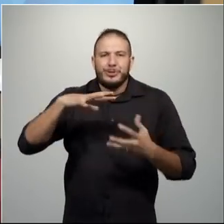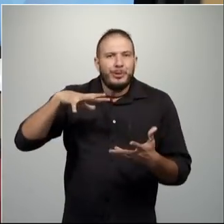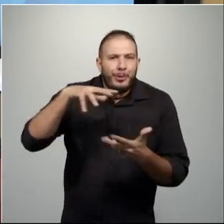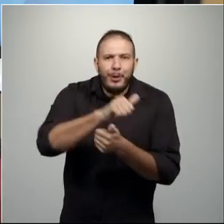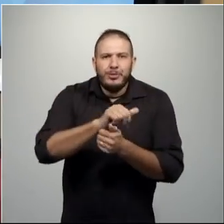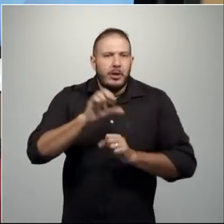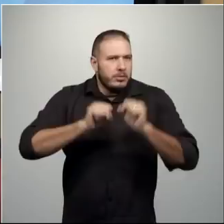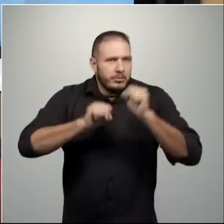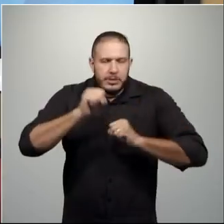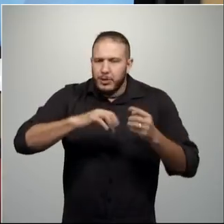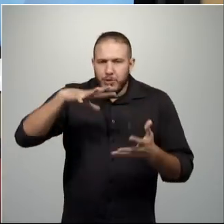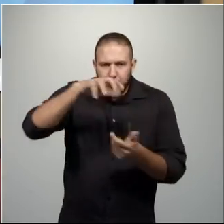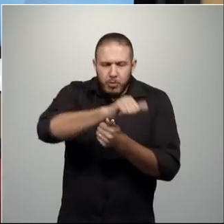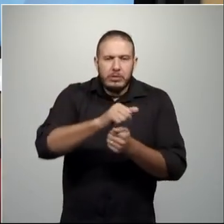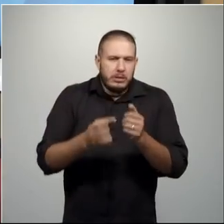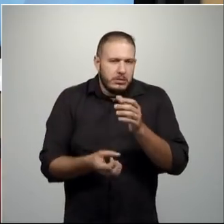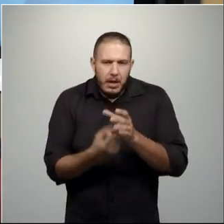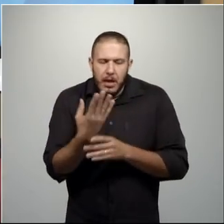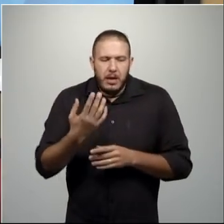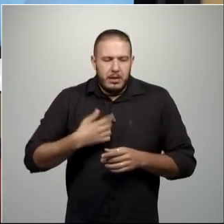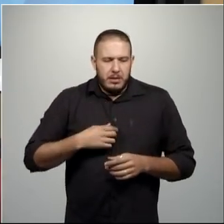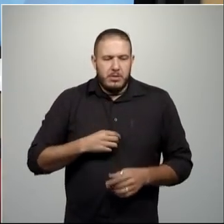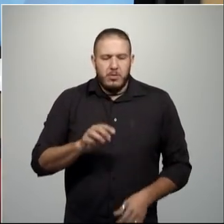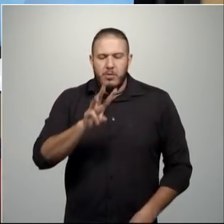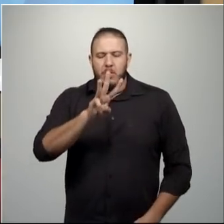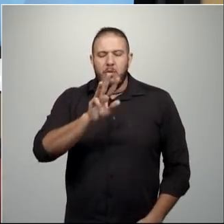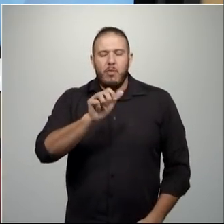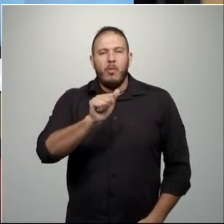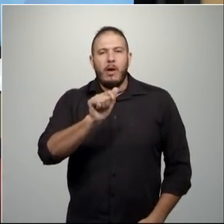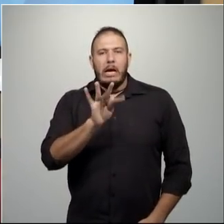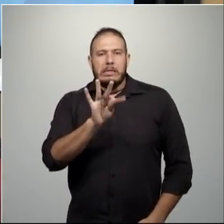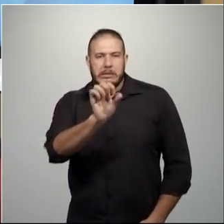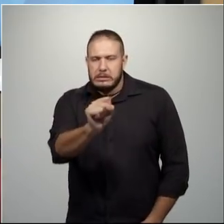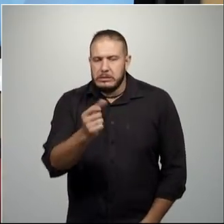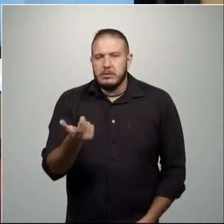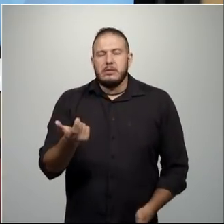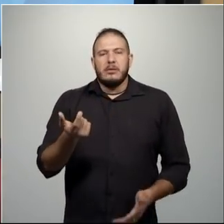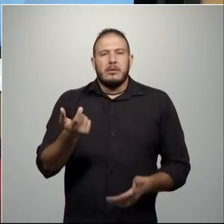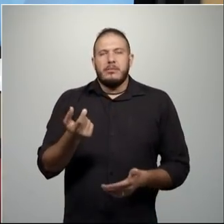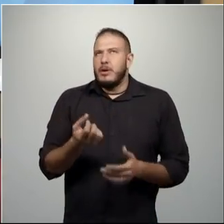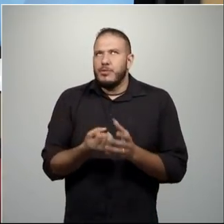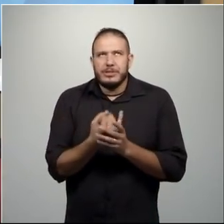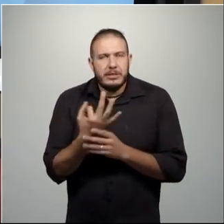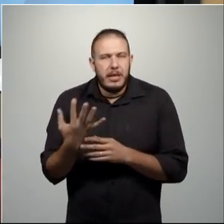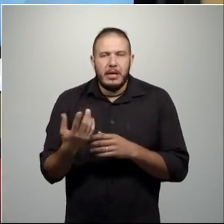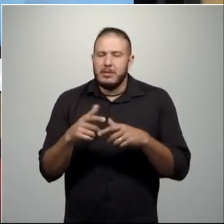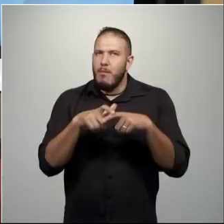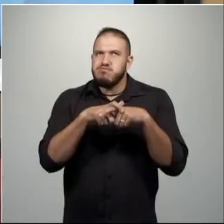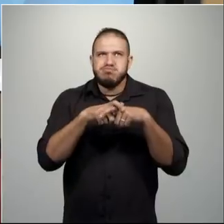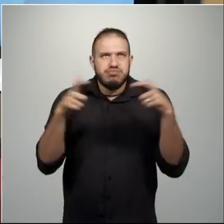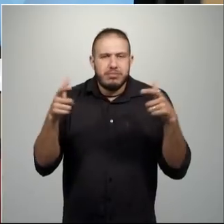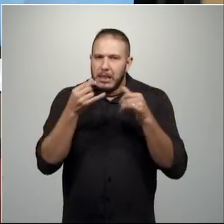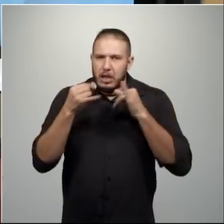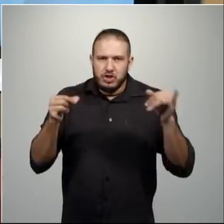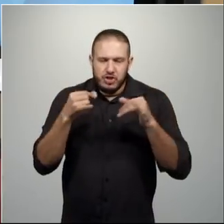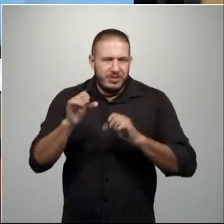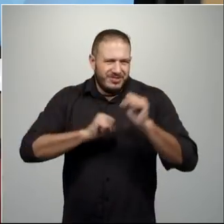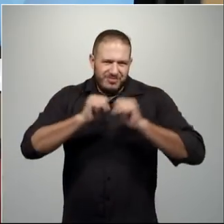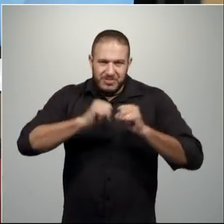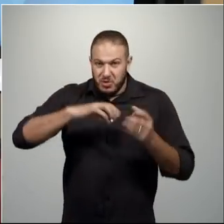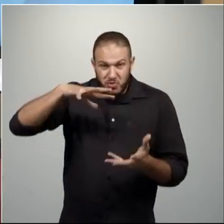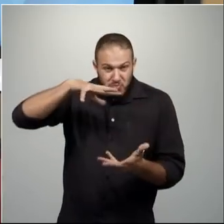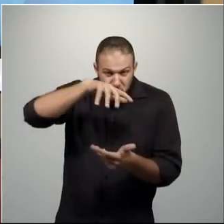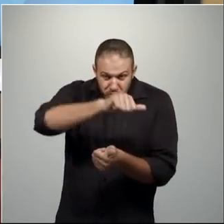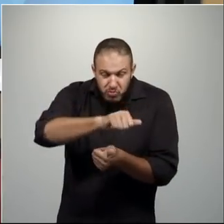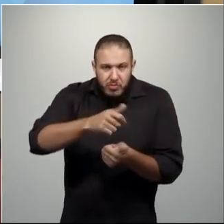watts interfax muito mais que terra petalotis há uma quantidade enorme de energia e